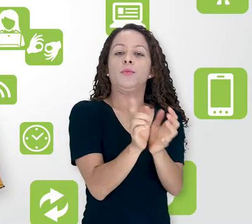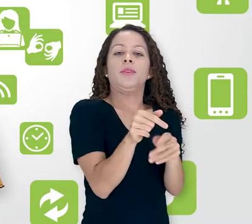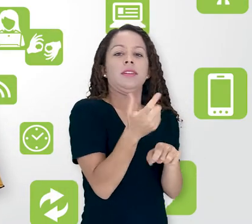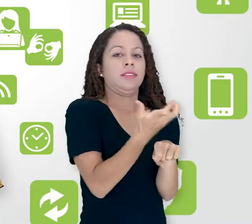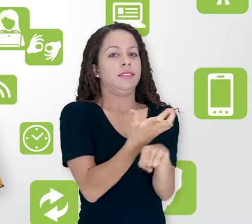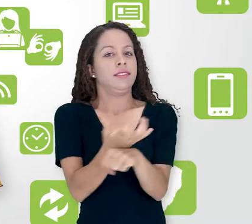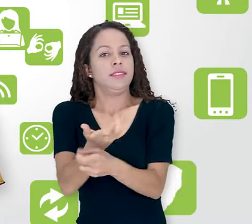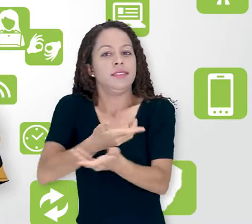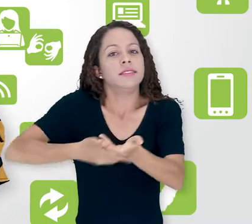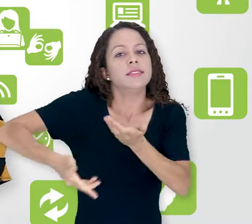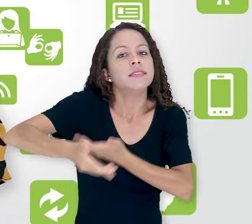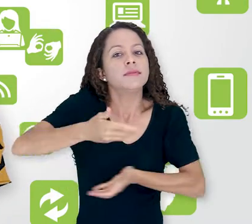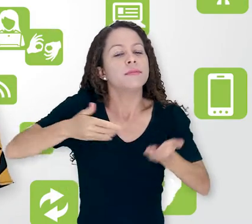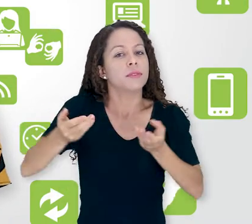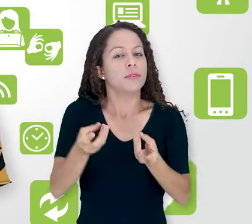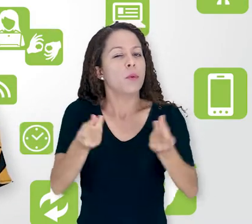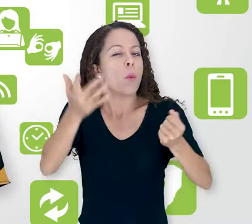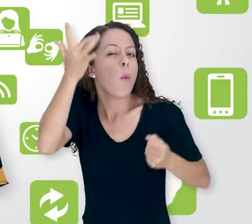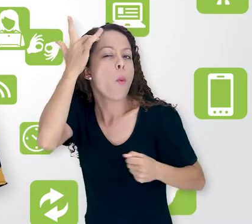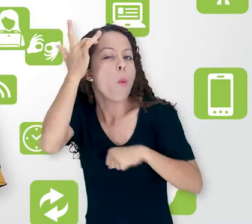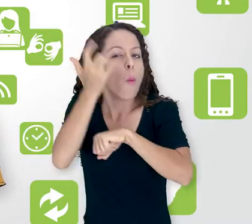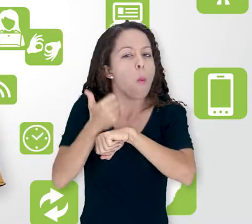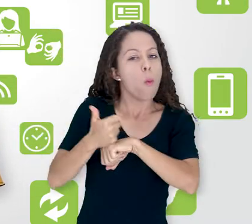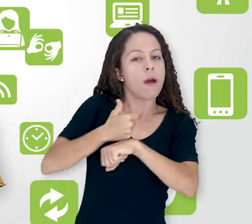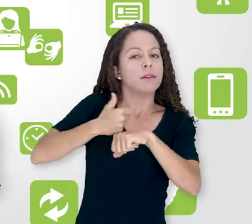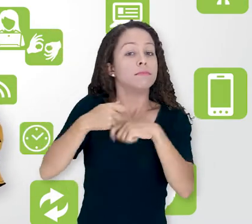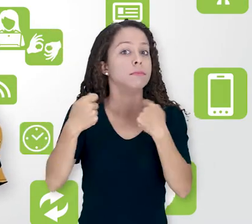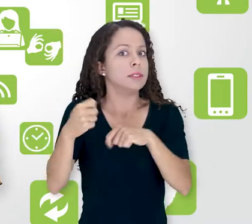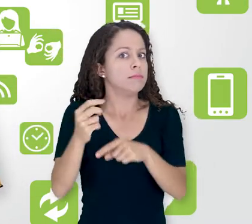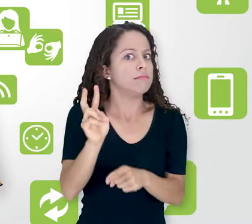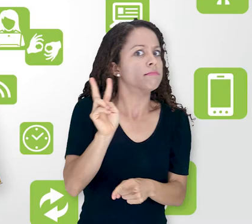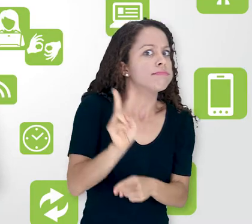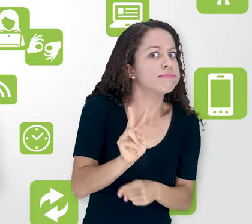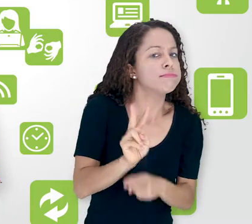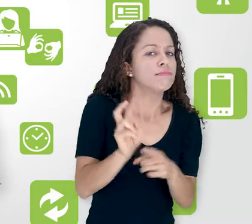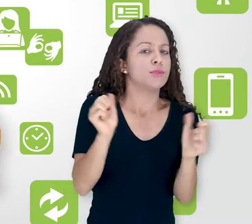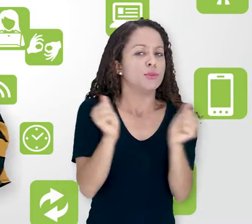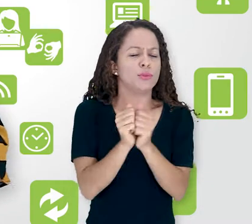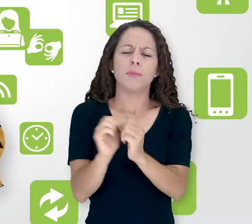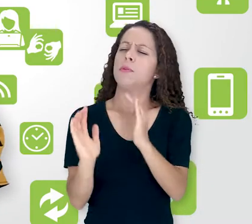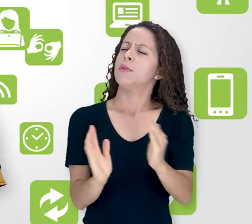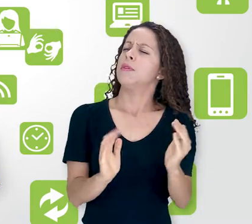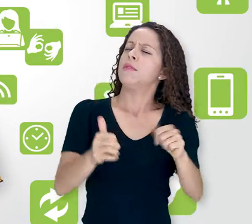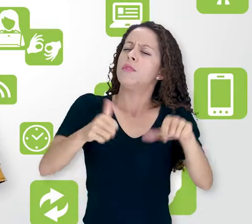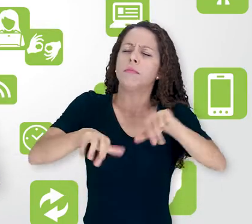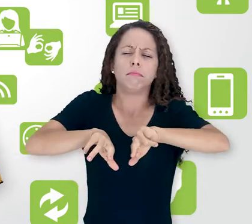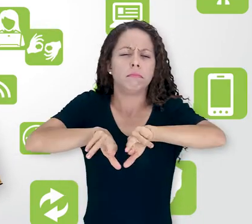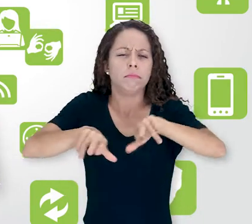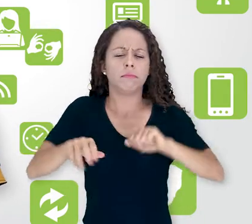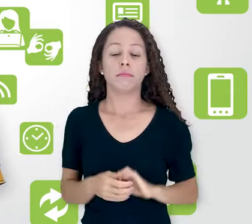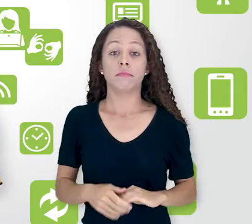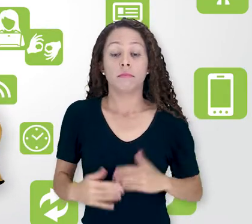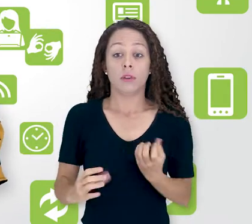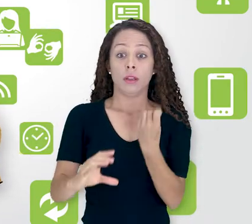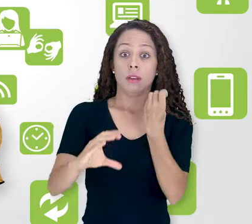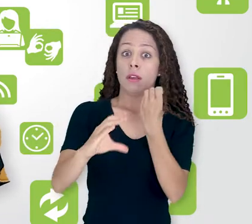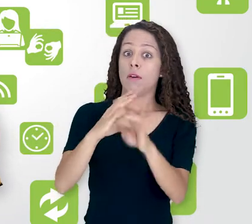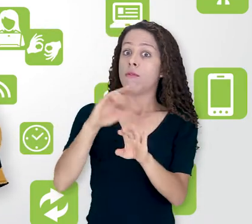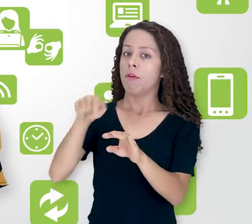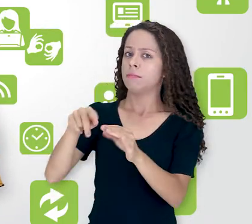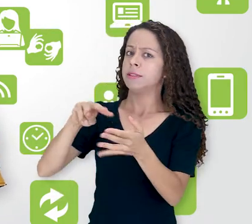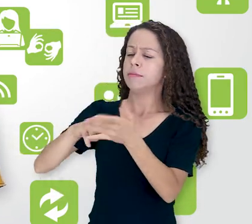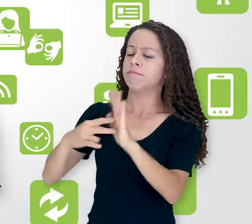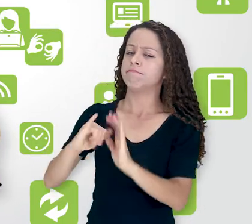multidisciplinar qualificada, políticas de acesso, acompanhamento e avaliação compatíveis, entre outros. Fatores que o CEFOR julga de